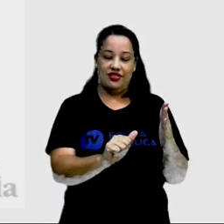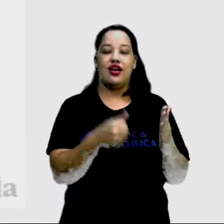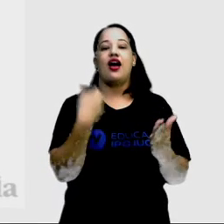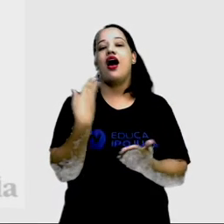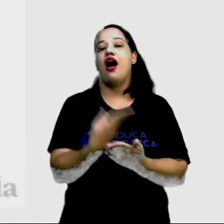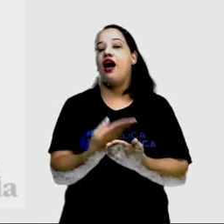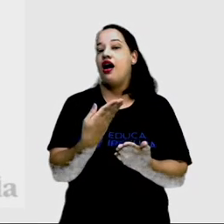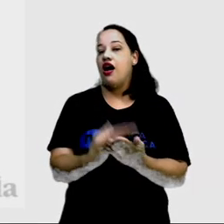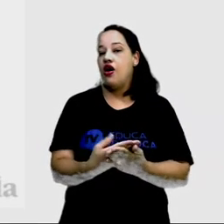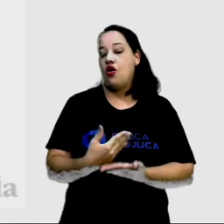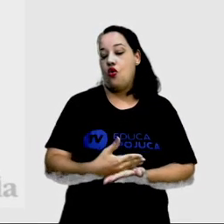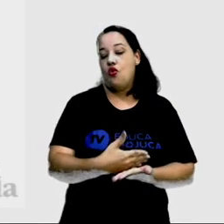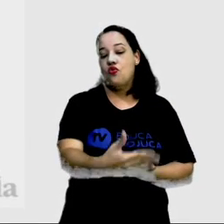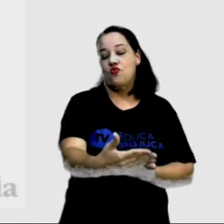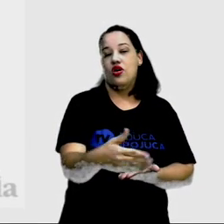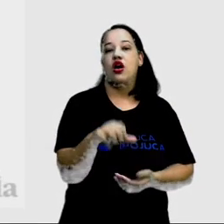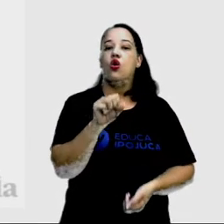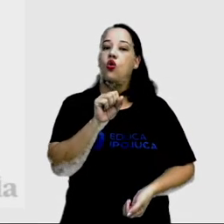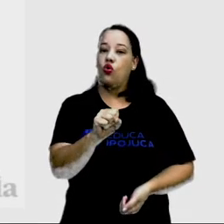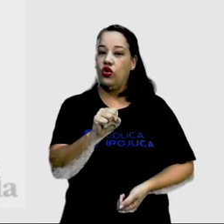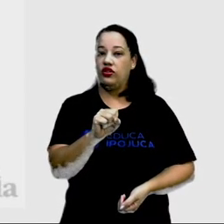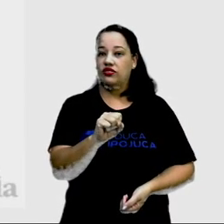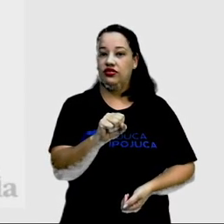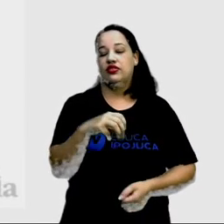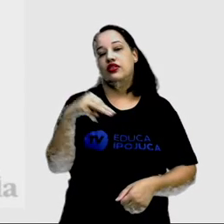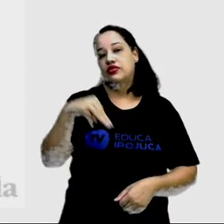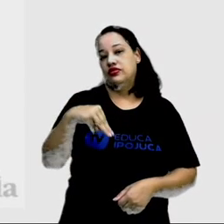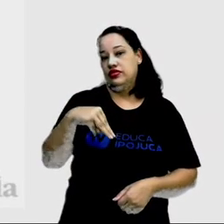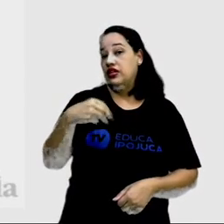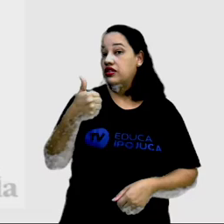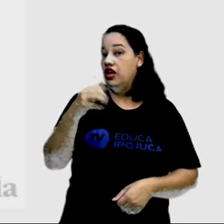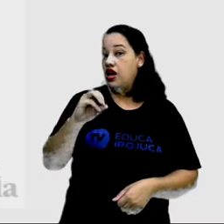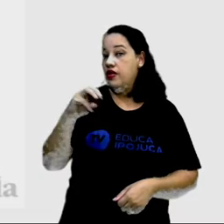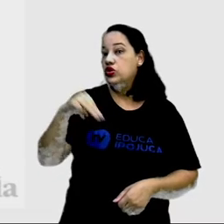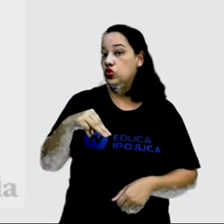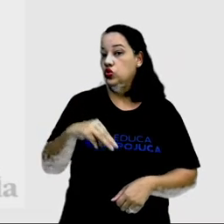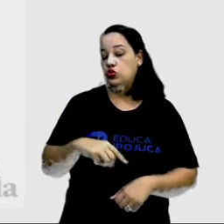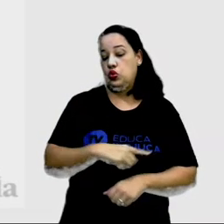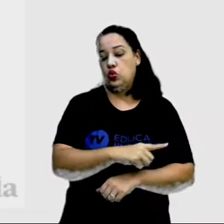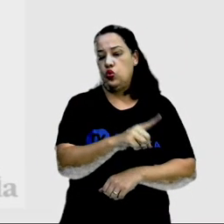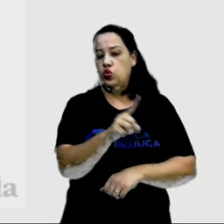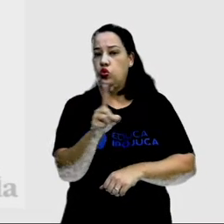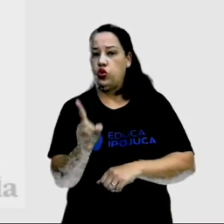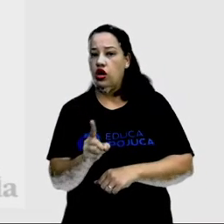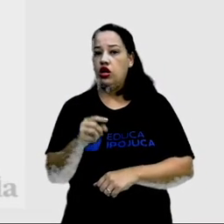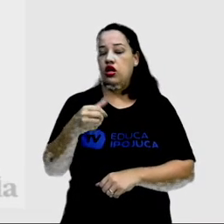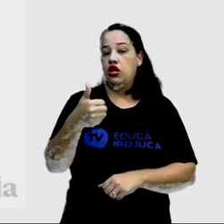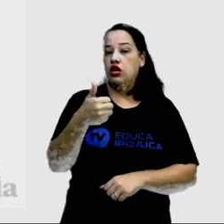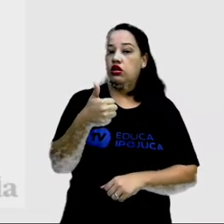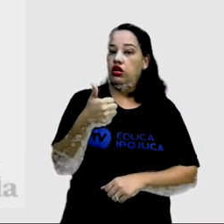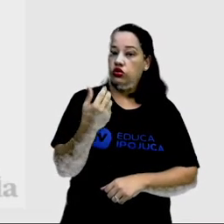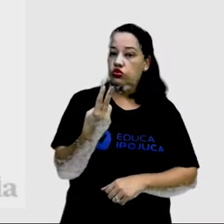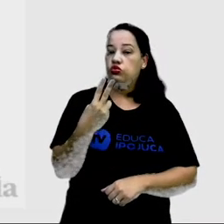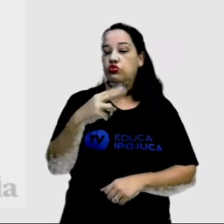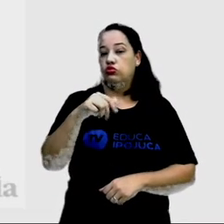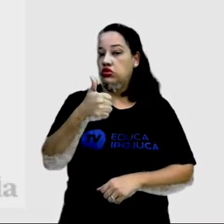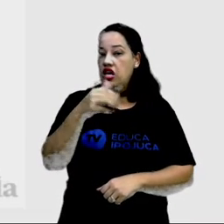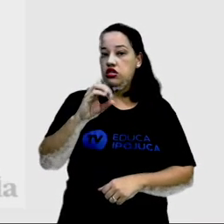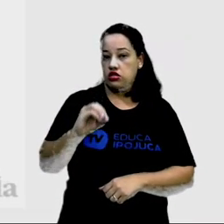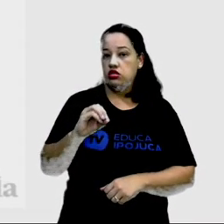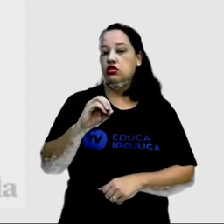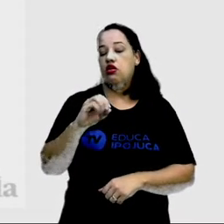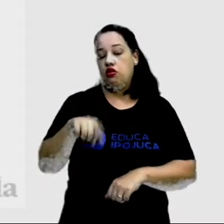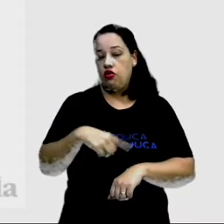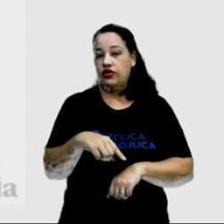8 horas e 10 minutos e tem duração de 3 horas e 50 minutos. Pedro correu a maratona